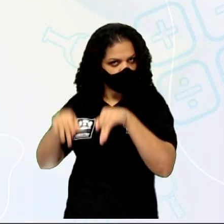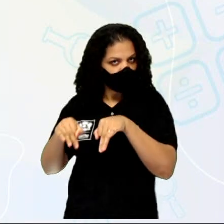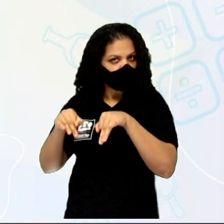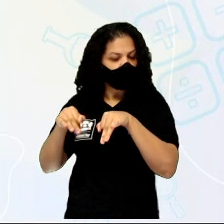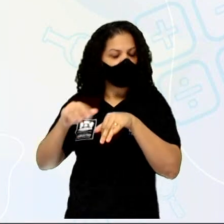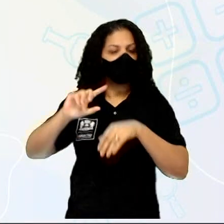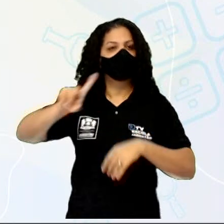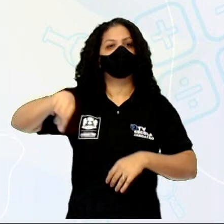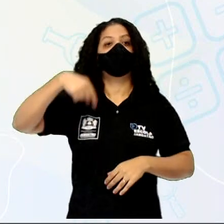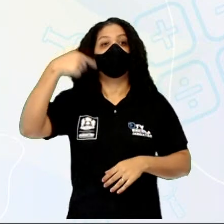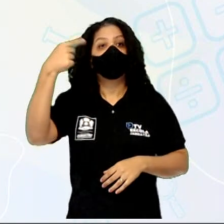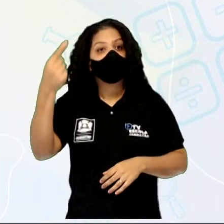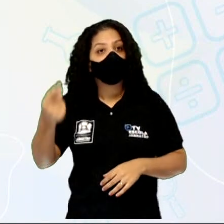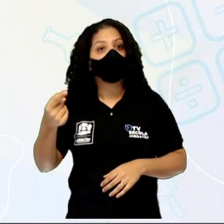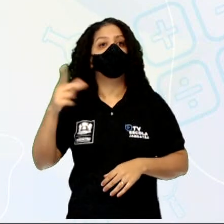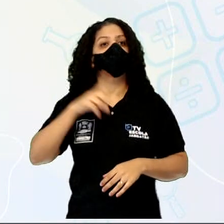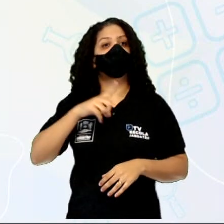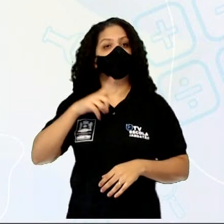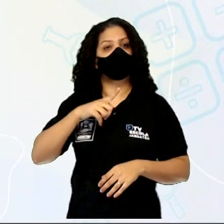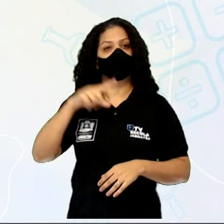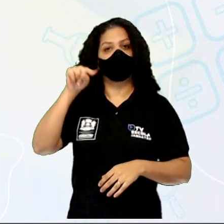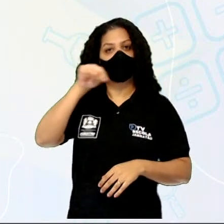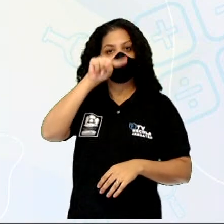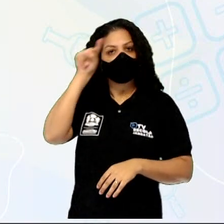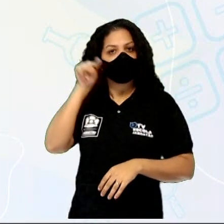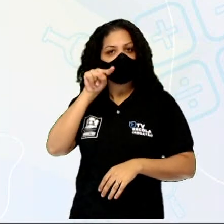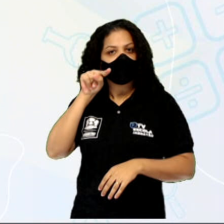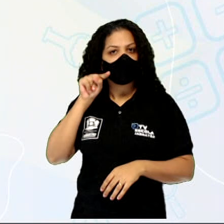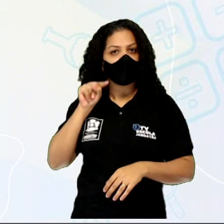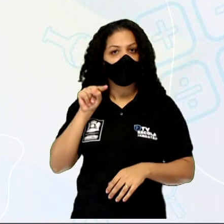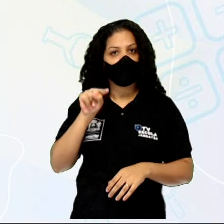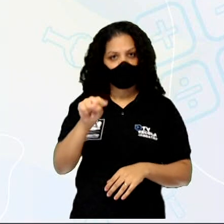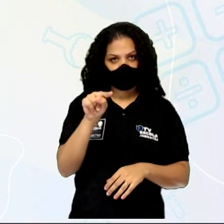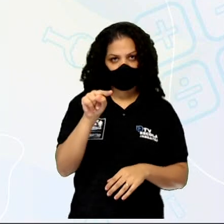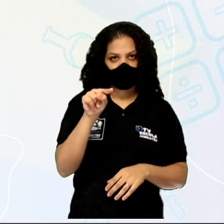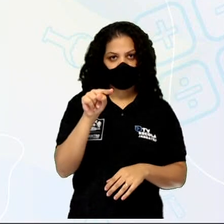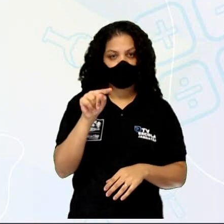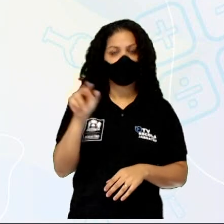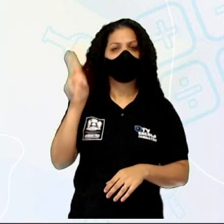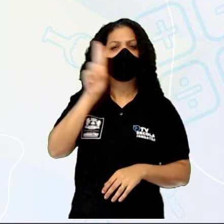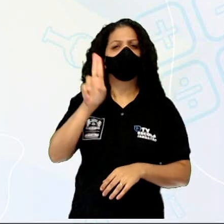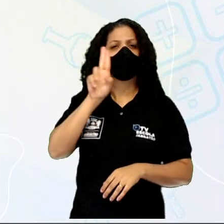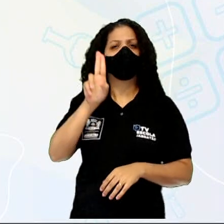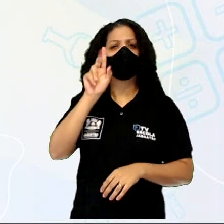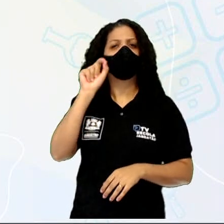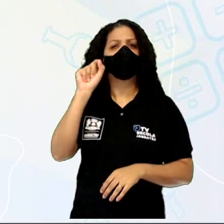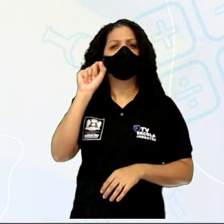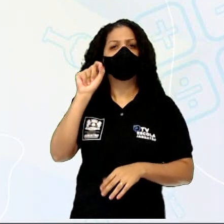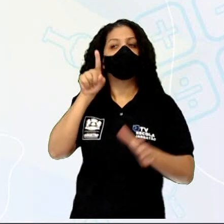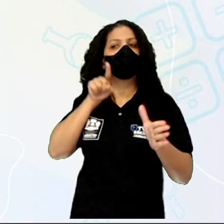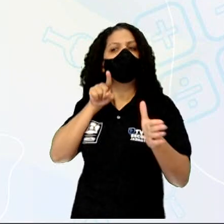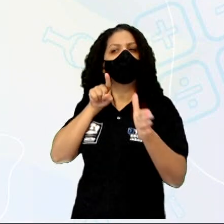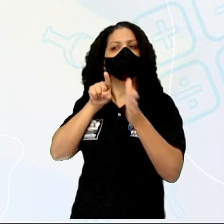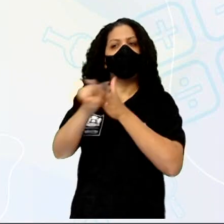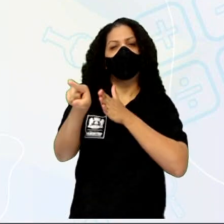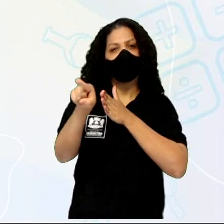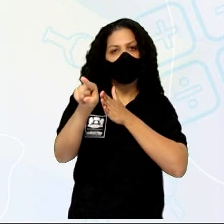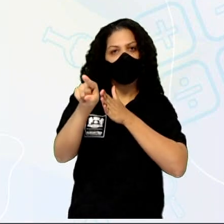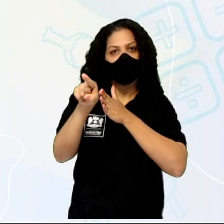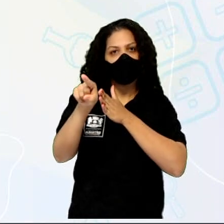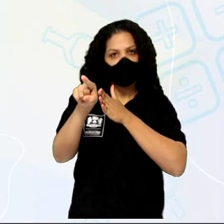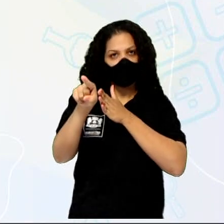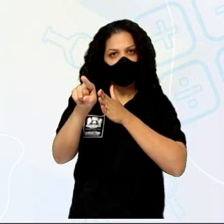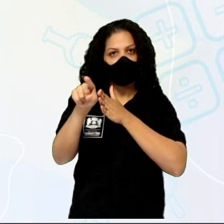interrogação. Olha aí, a interrogação surgindo. Usada para perguntas. Quando eu vou